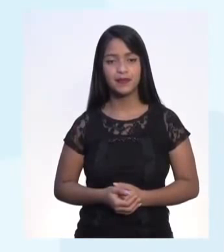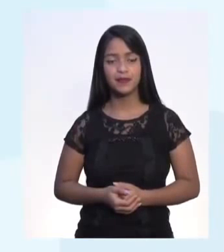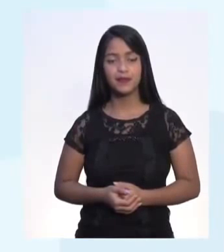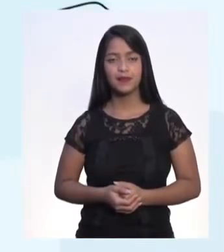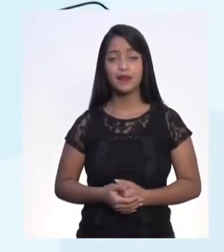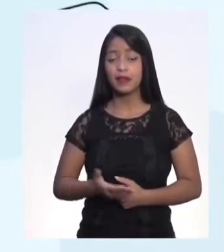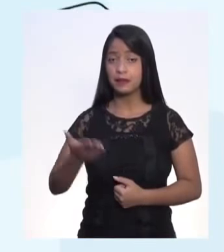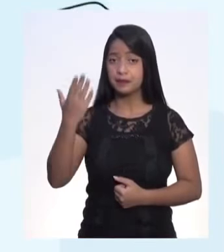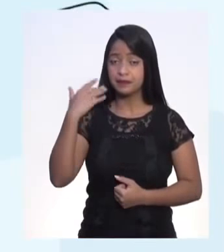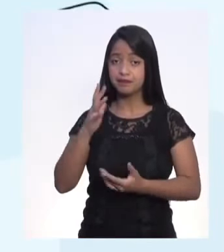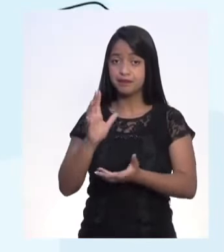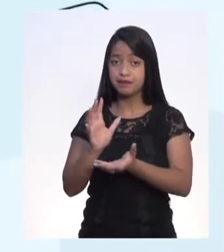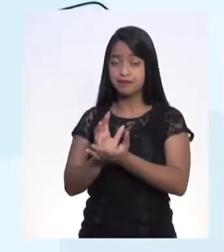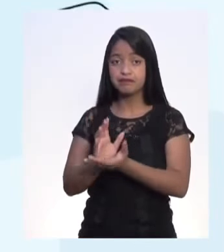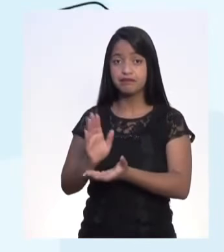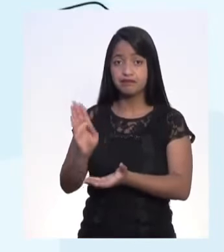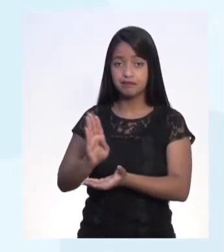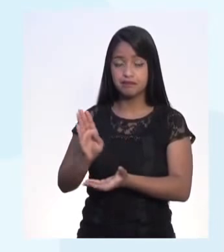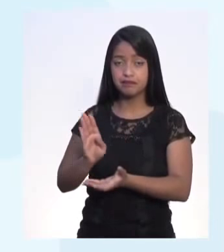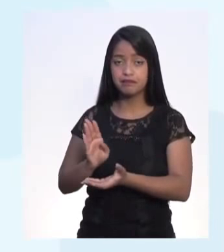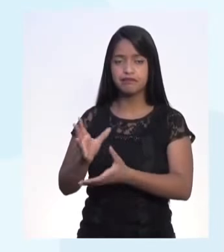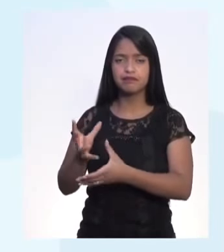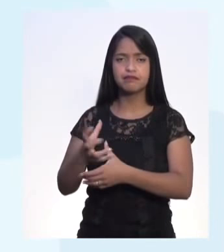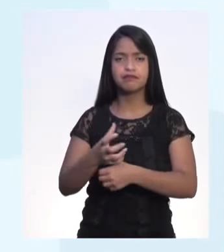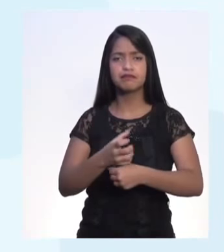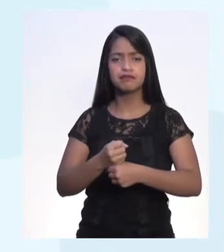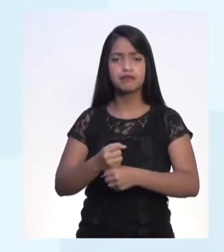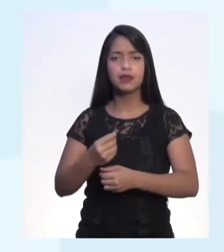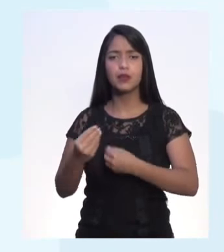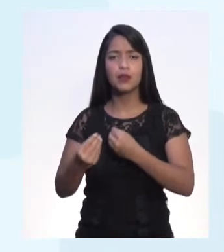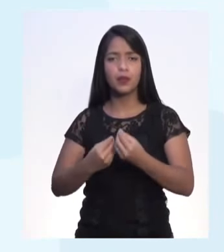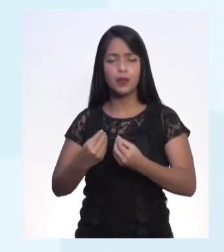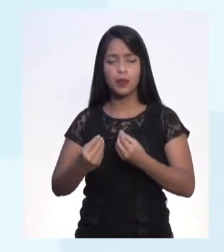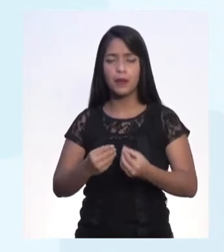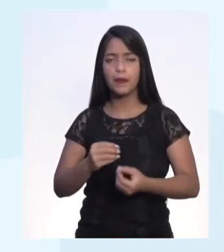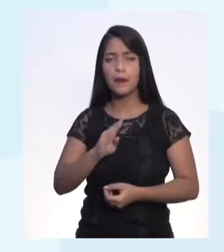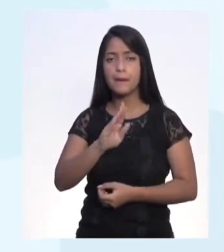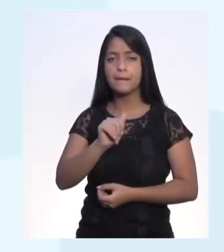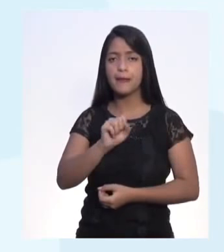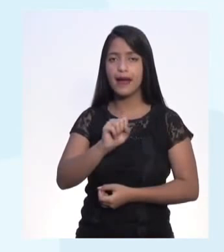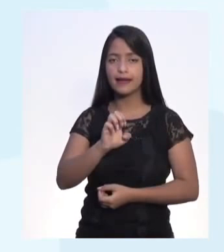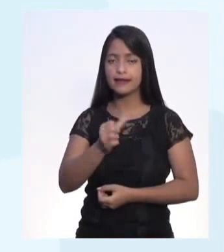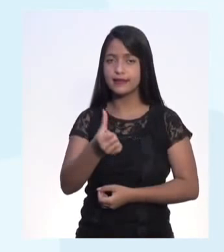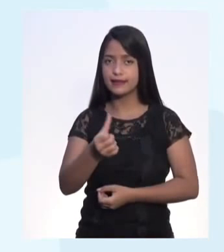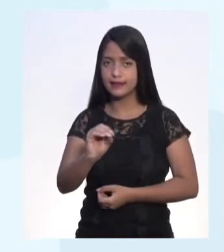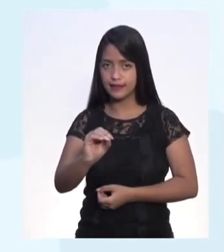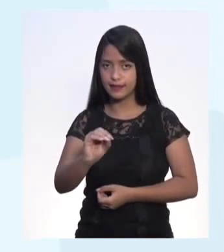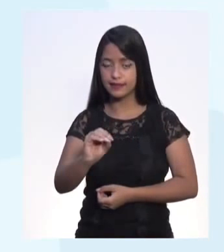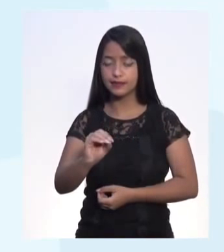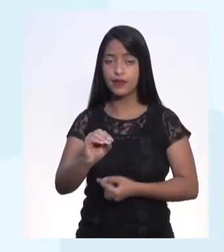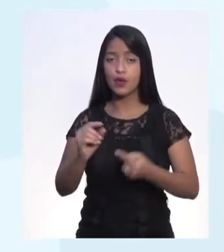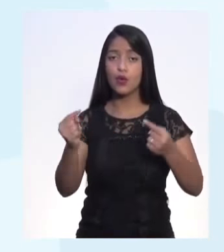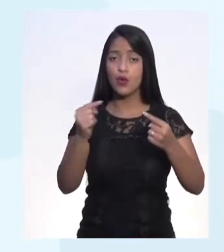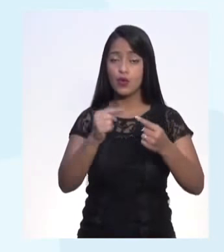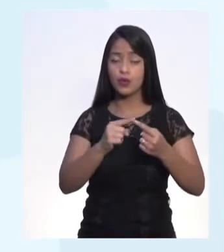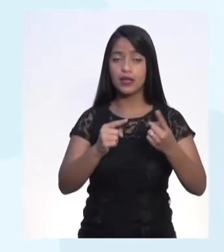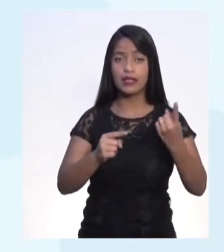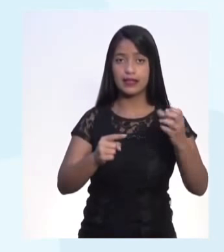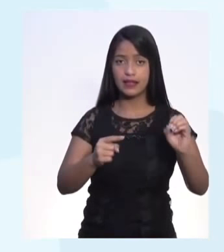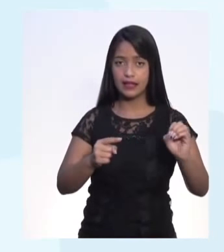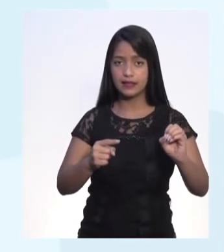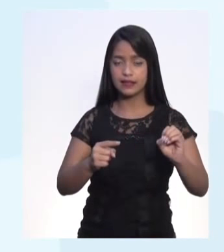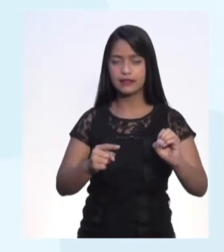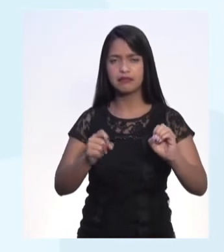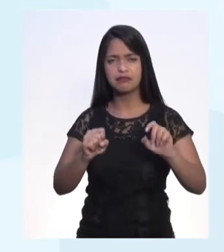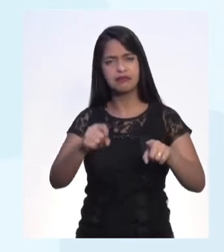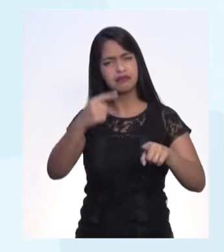dos babilônios era a base e 60 também é a e essa base você se combinada com a base 10 aí você vai